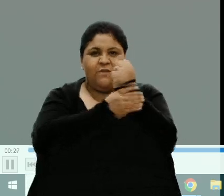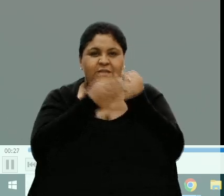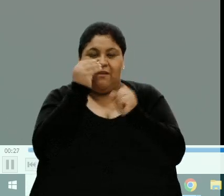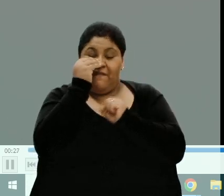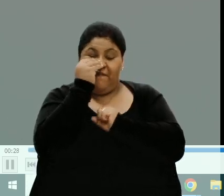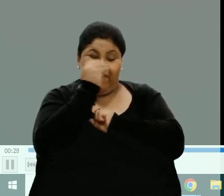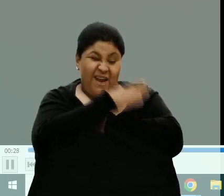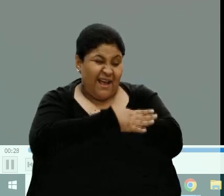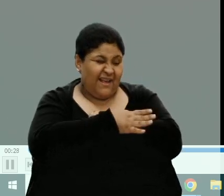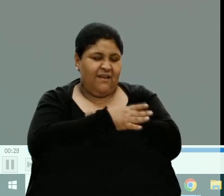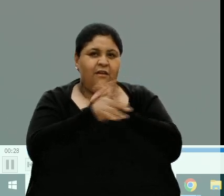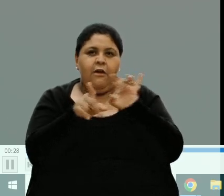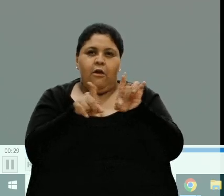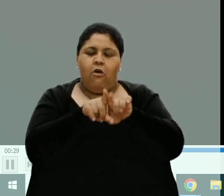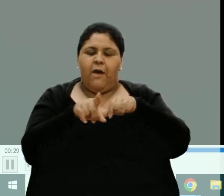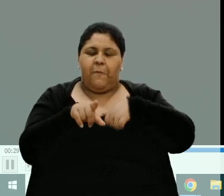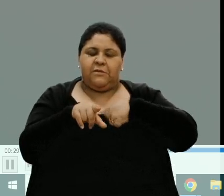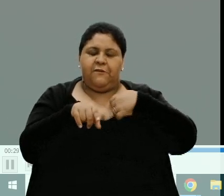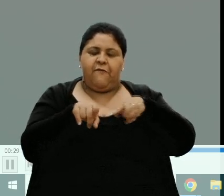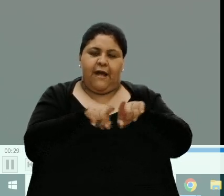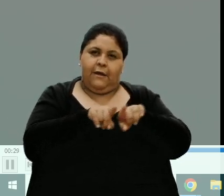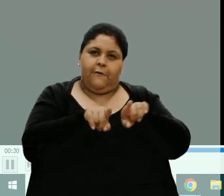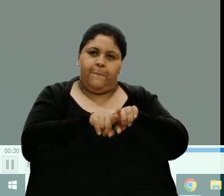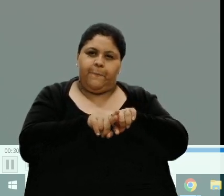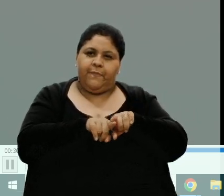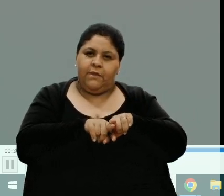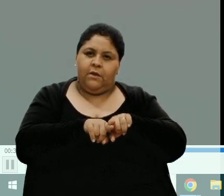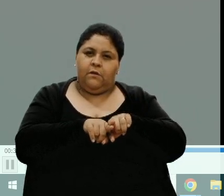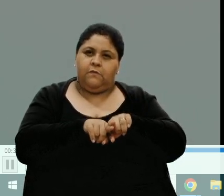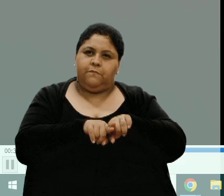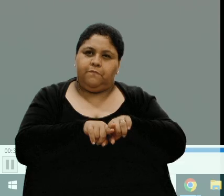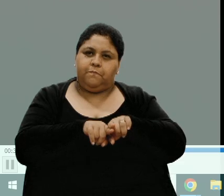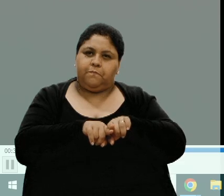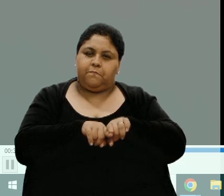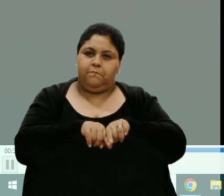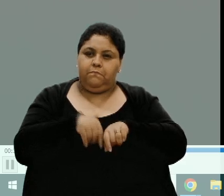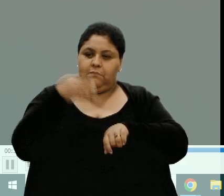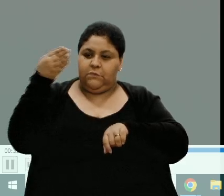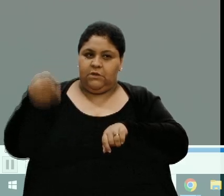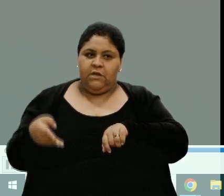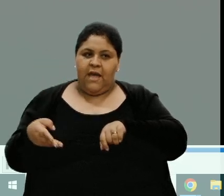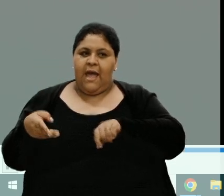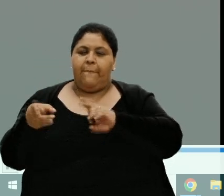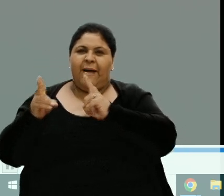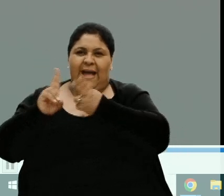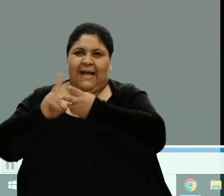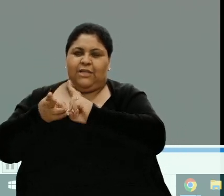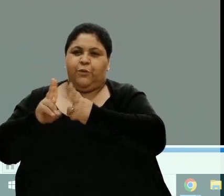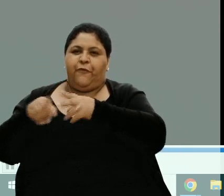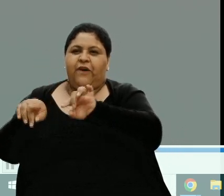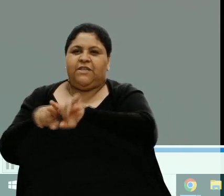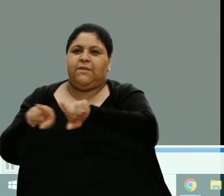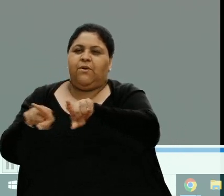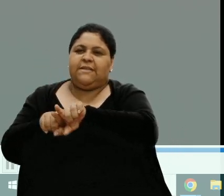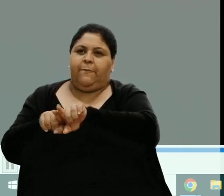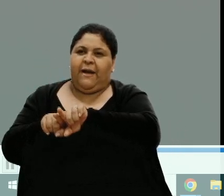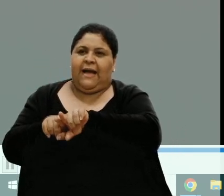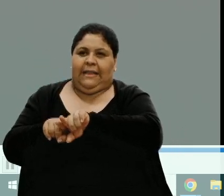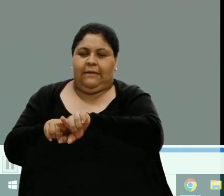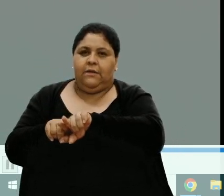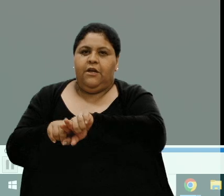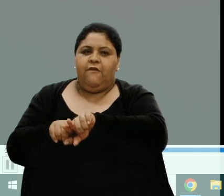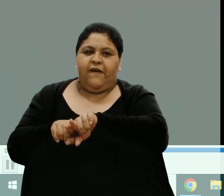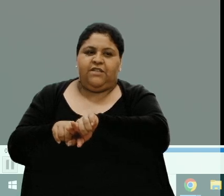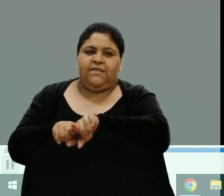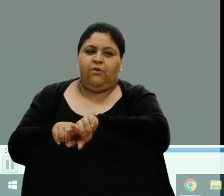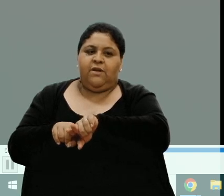placas também sem sinalização. Neste lado, as vans estacionam e na saída da escola, mais